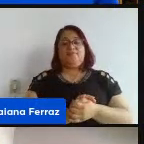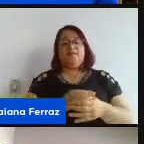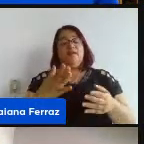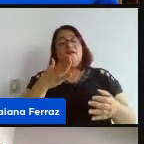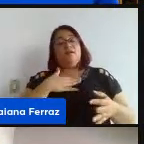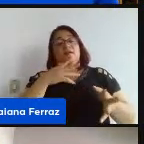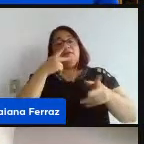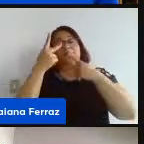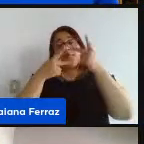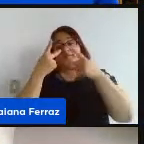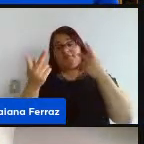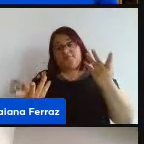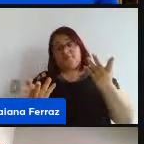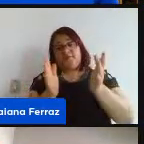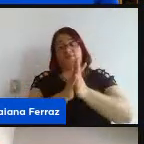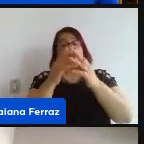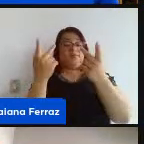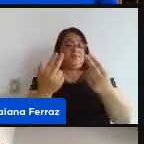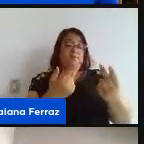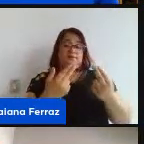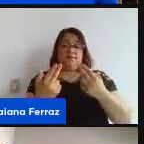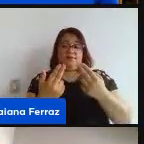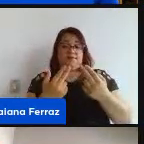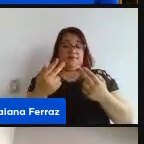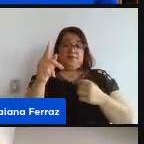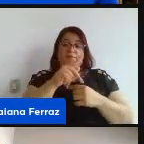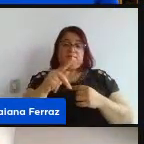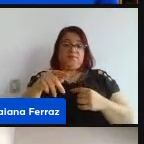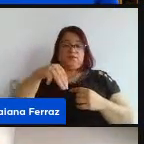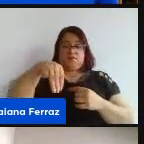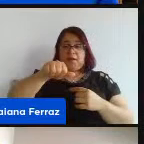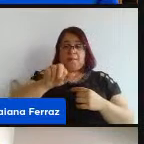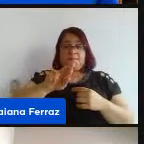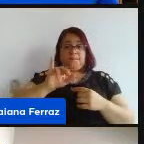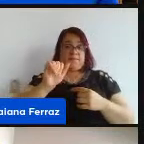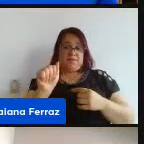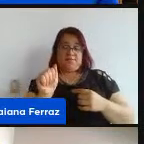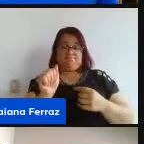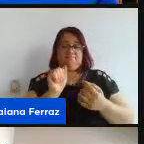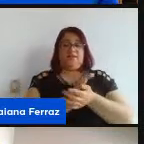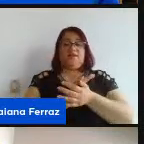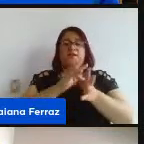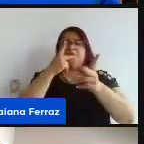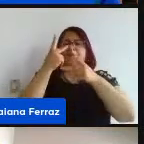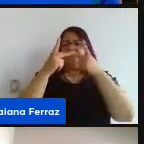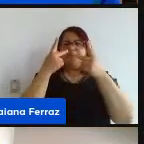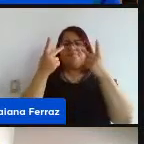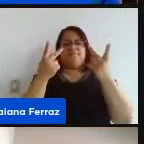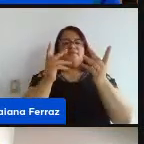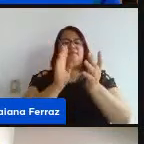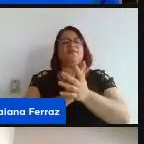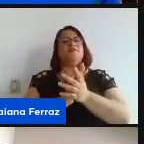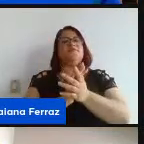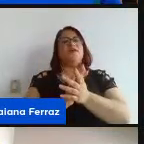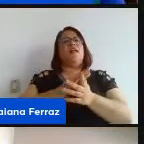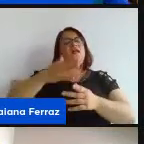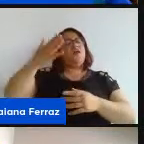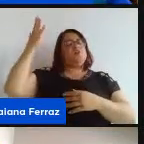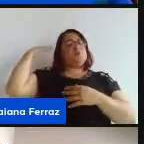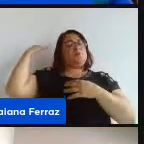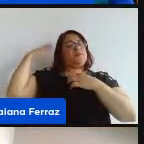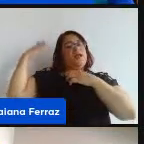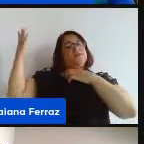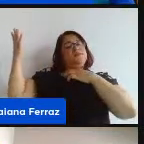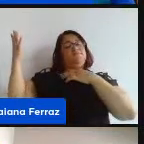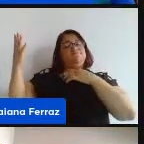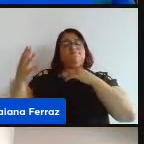vai seguir os moldes da professora Maria Regina Maluf, vai ser uma fala, assim, digamos, a antiga, tá? Porque eu também não